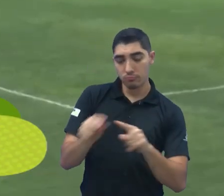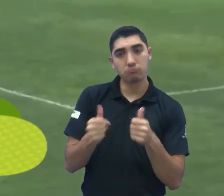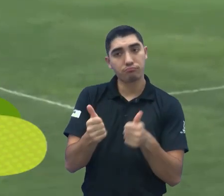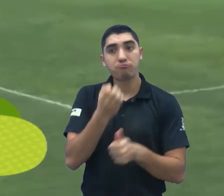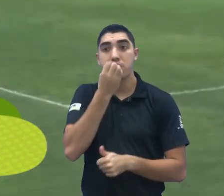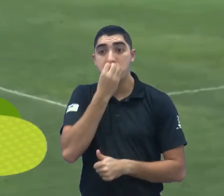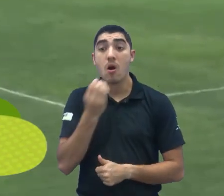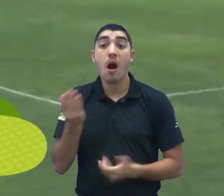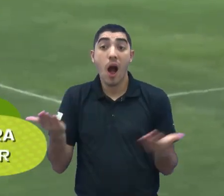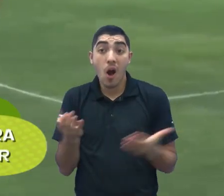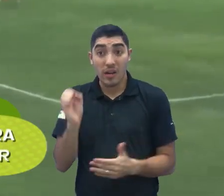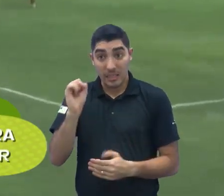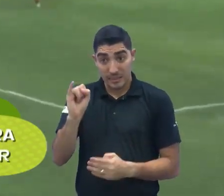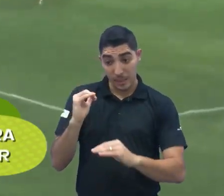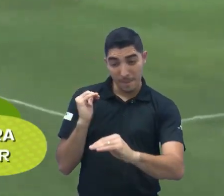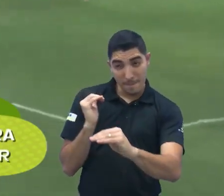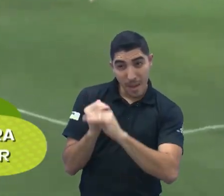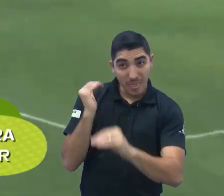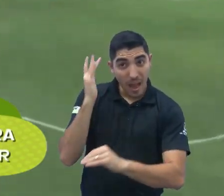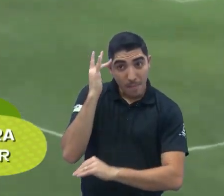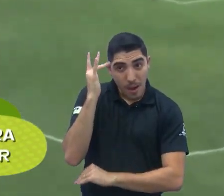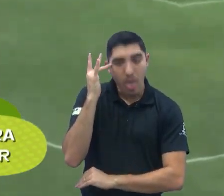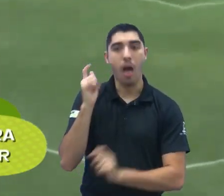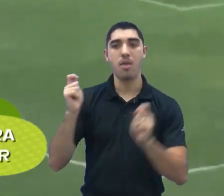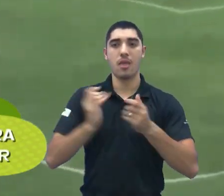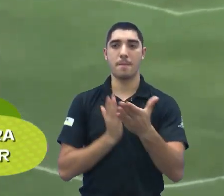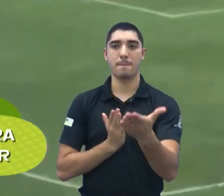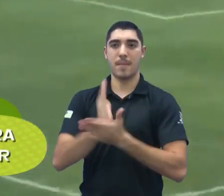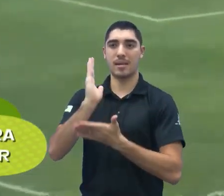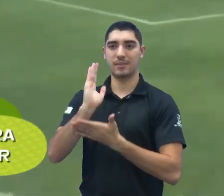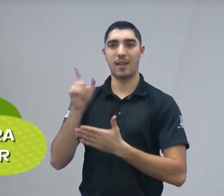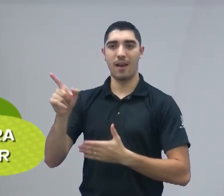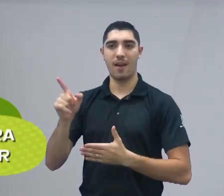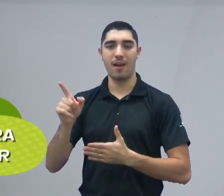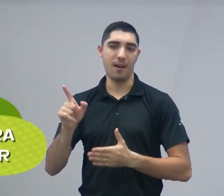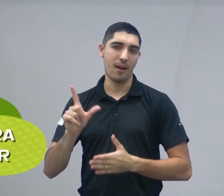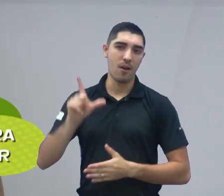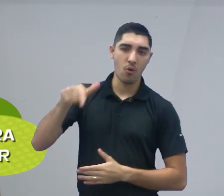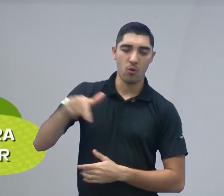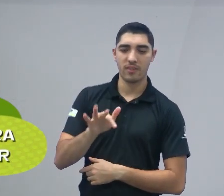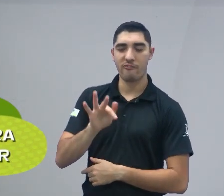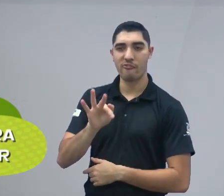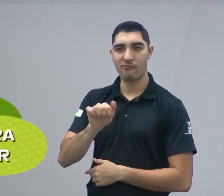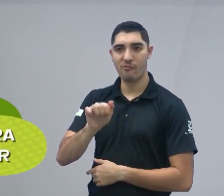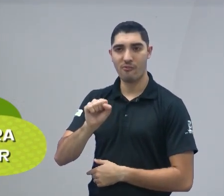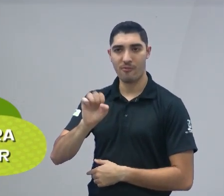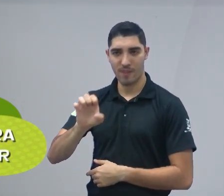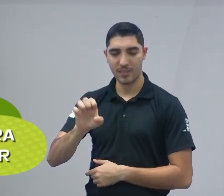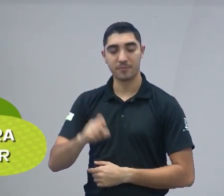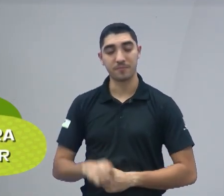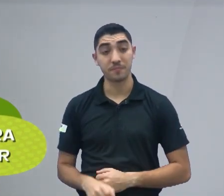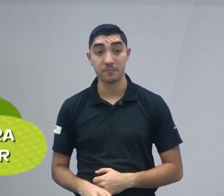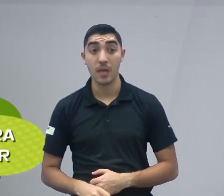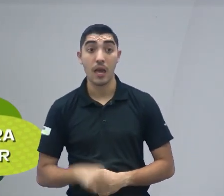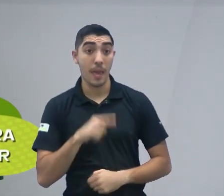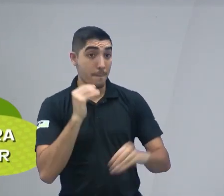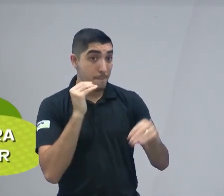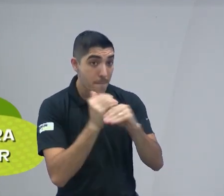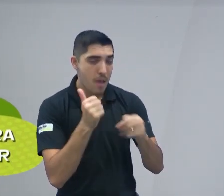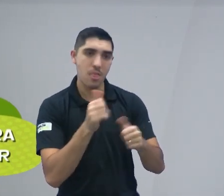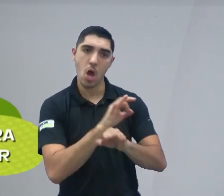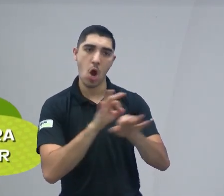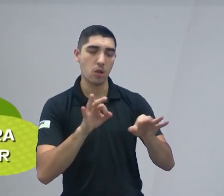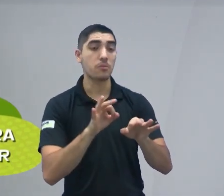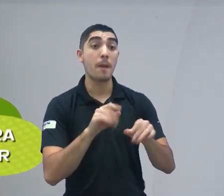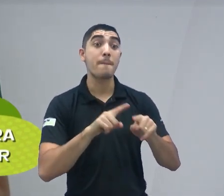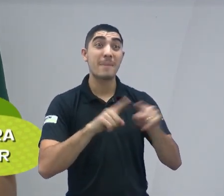por um empate para poder chegar à próxima fase da Copinha, João. Um empate é o suficiente para o São José, a vitória é claro que